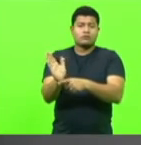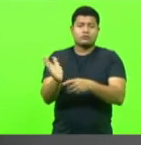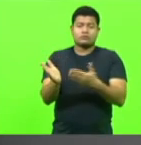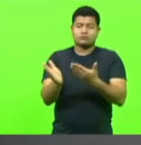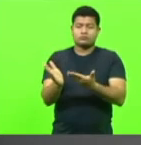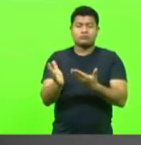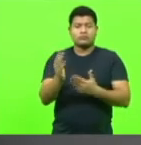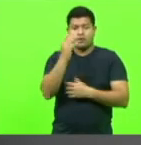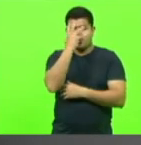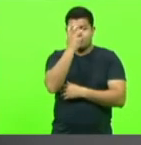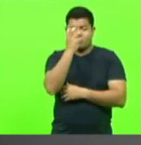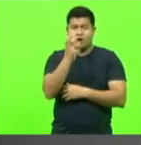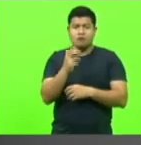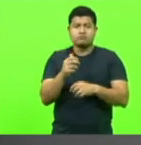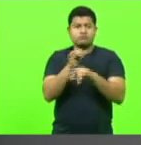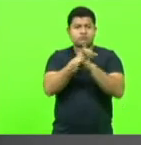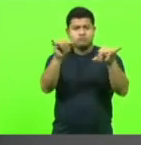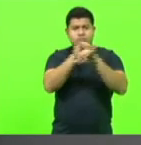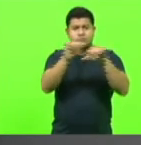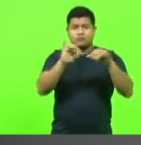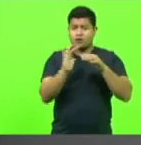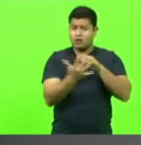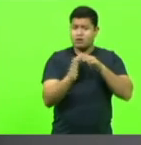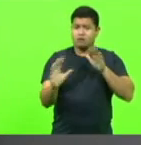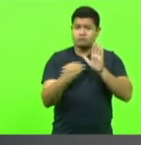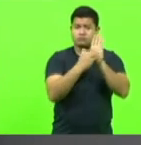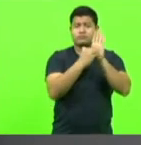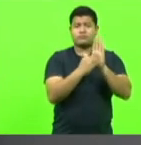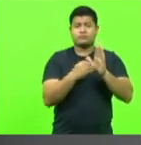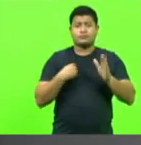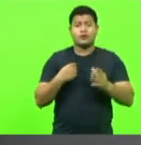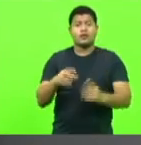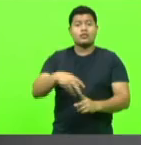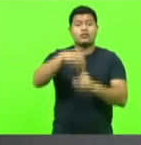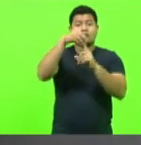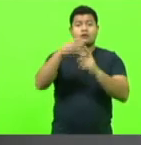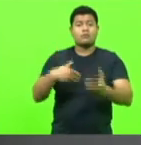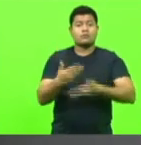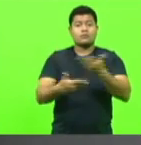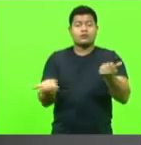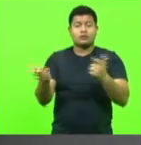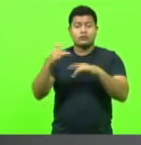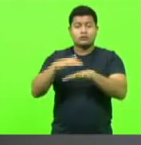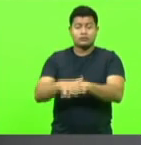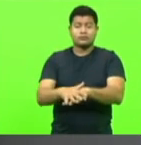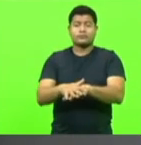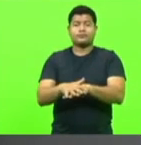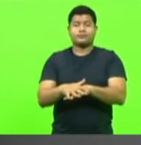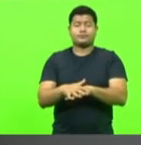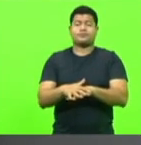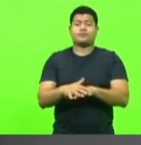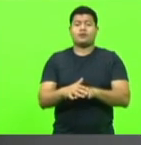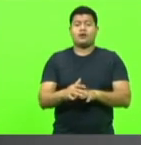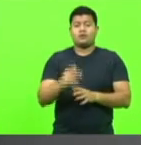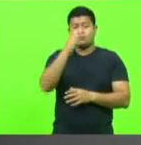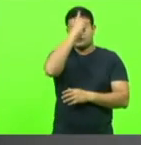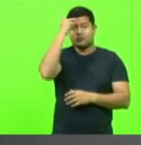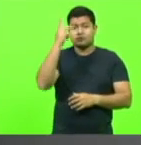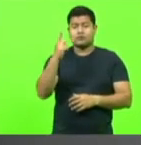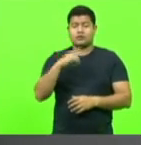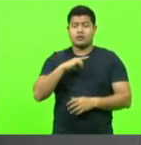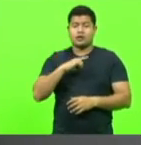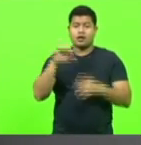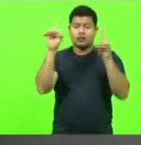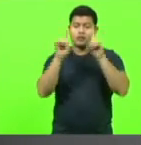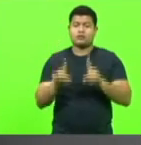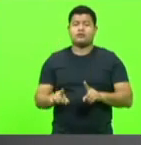e divulgados nas suas redes sociais destacar em o processo de inclusão das pessoas com deficiência no mercado